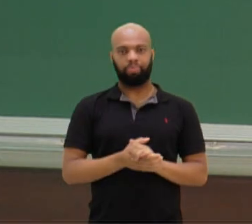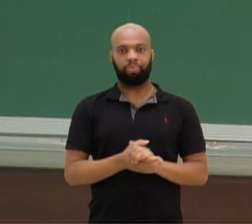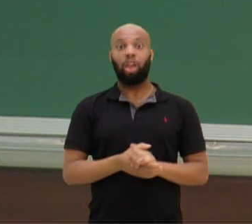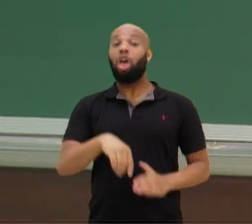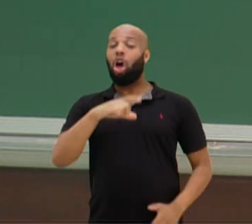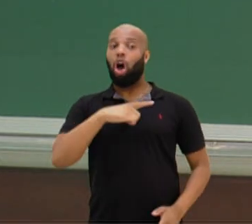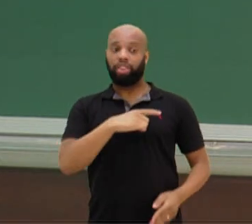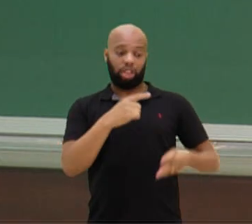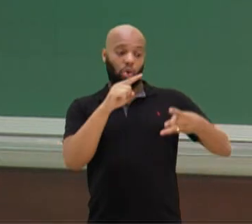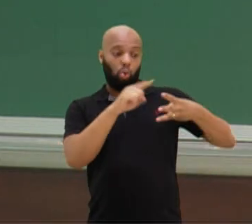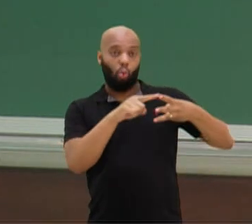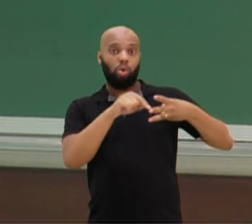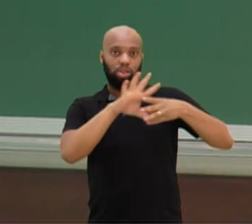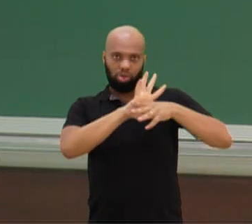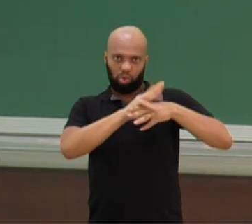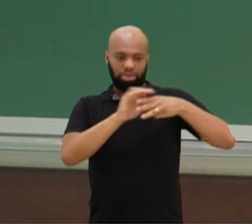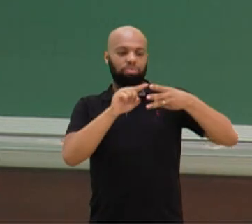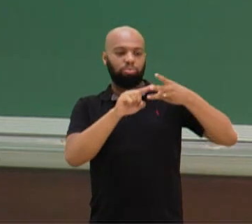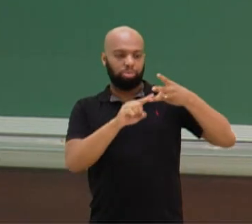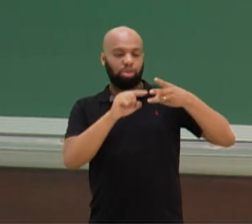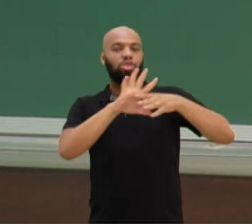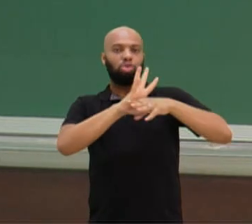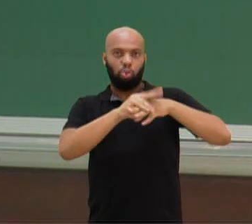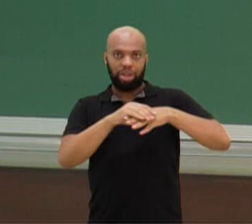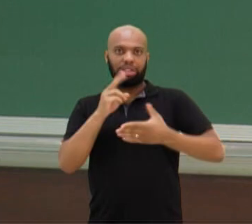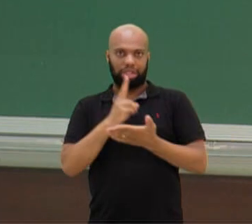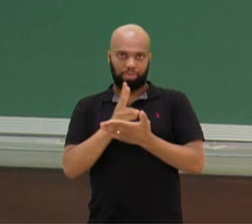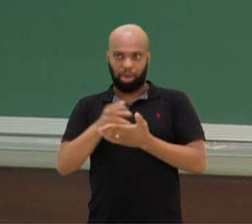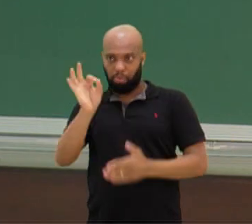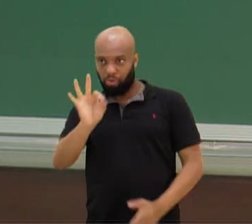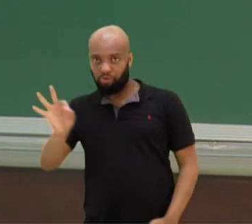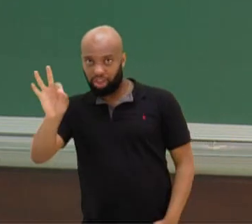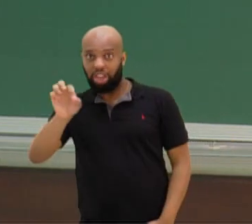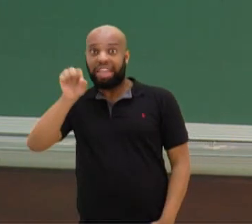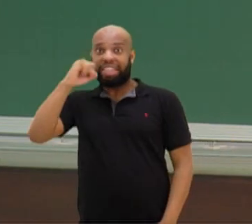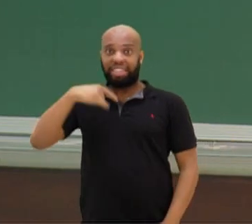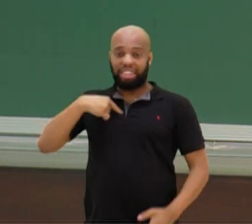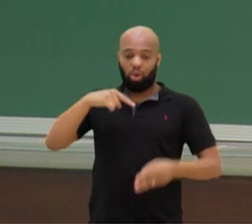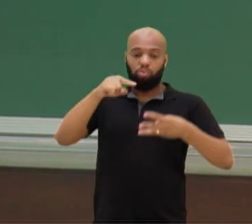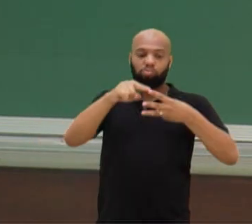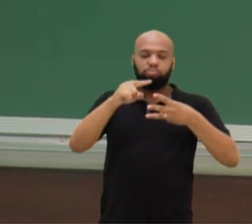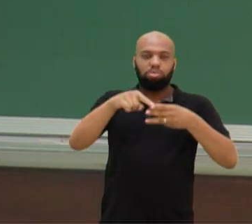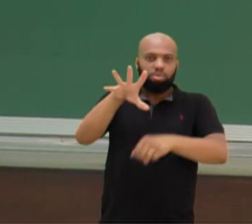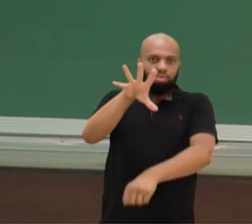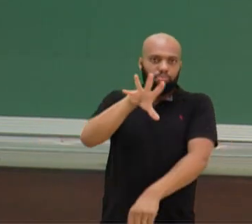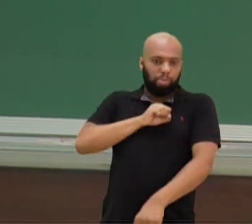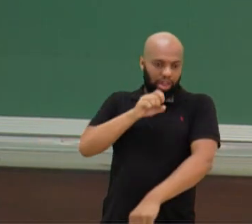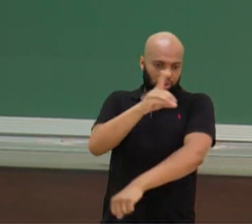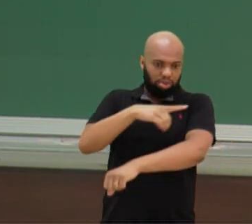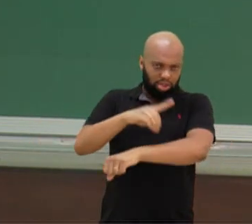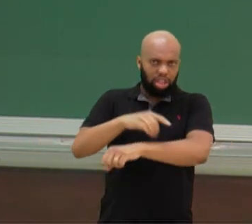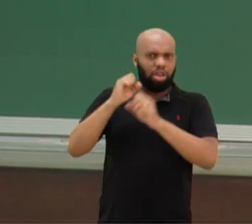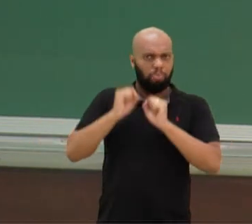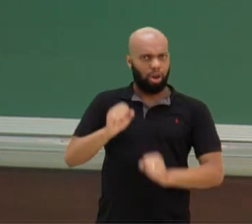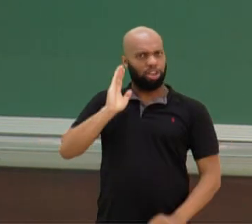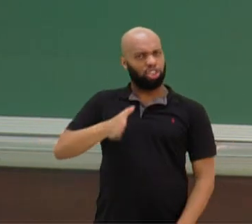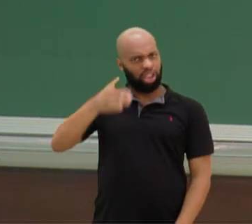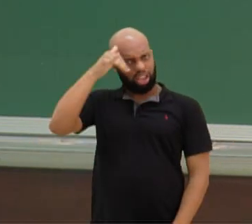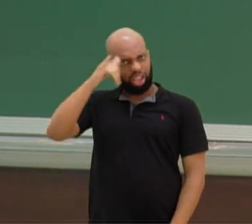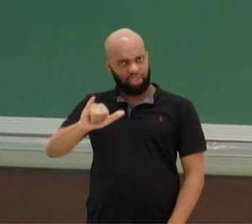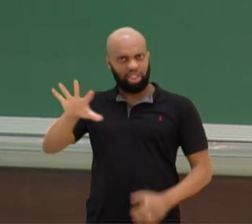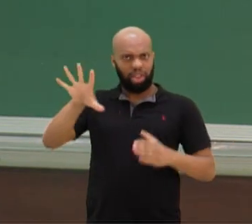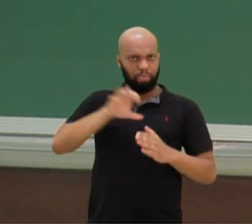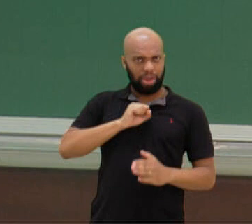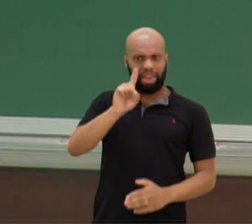tratam de vírus completamente diferentes. Então, eu posso pegar todas elas aqui, inclusive a chikungunya, se eu jogar aqui no meio também, tá? Então, são vírus